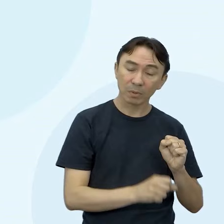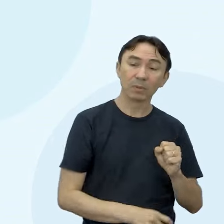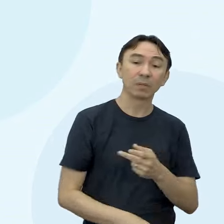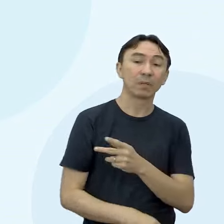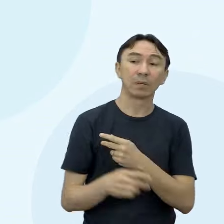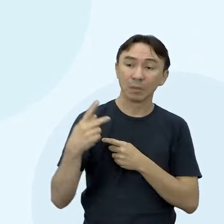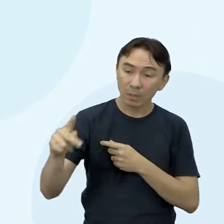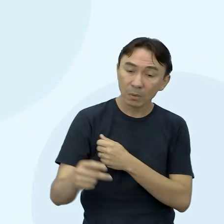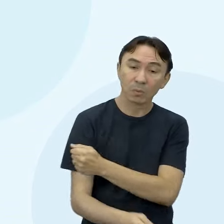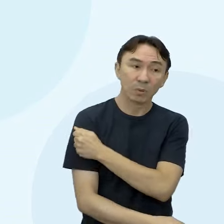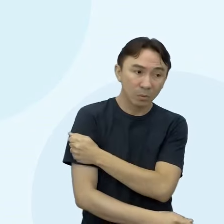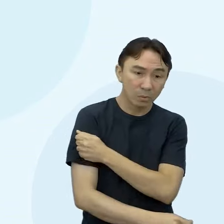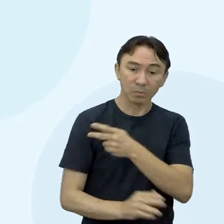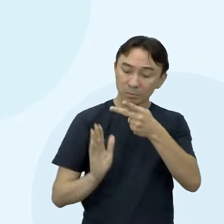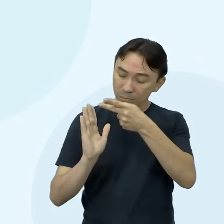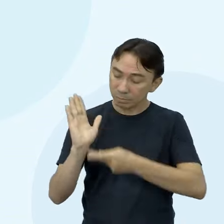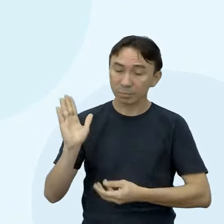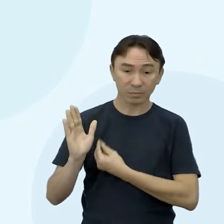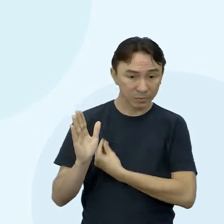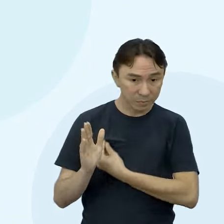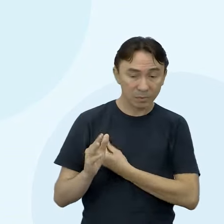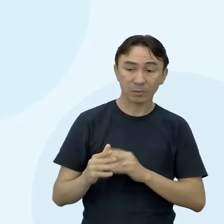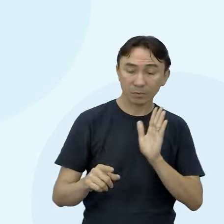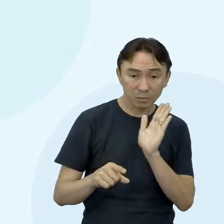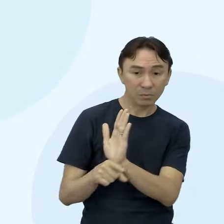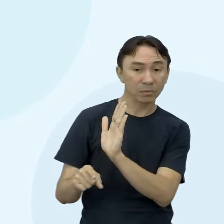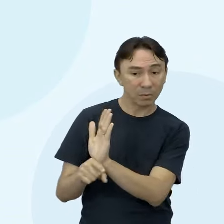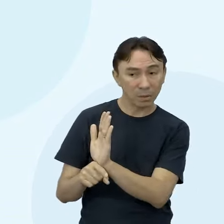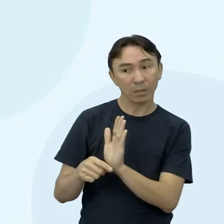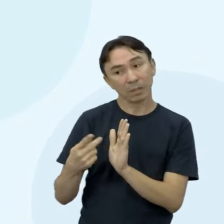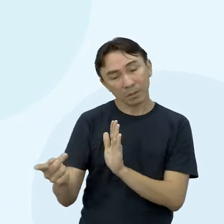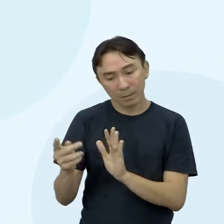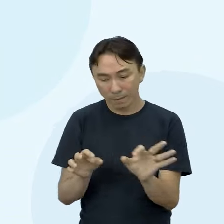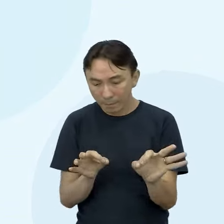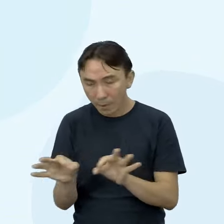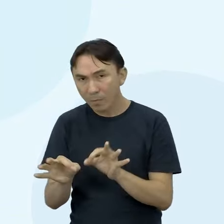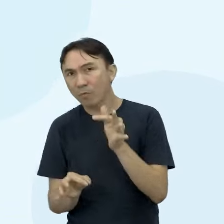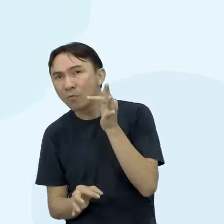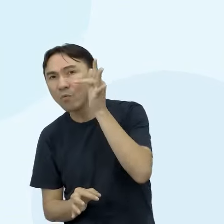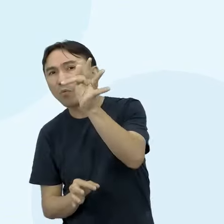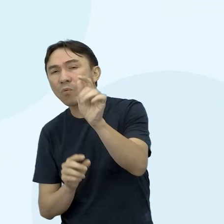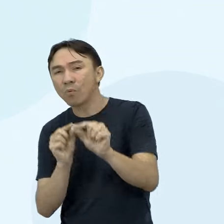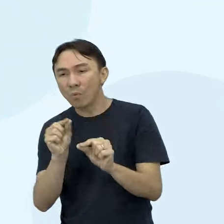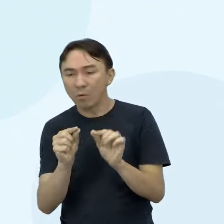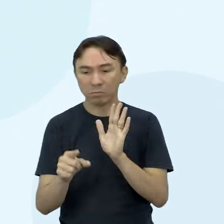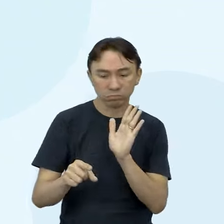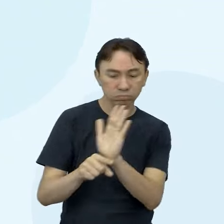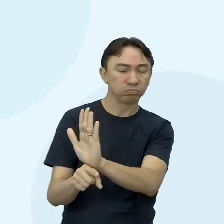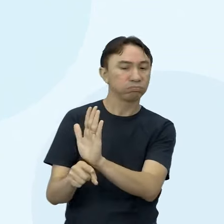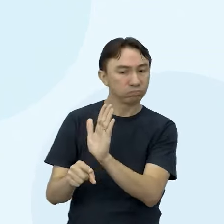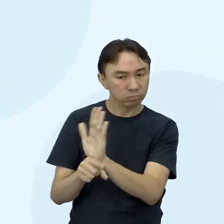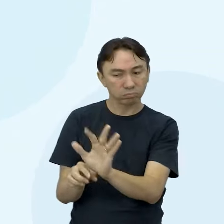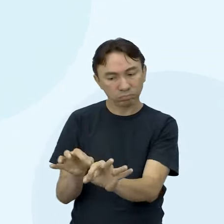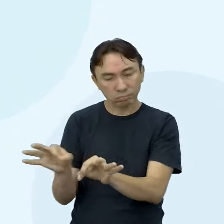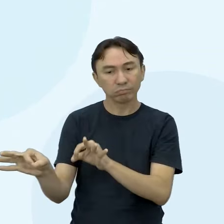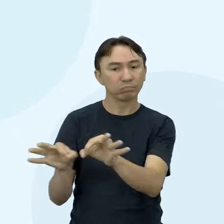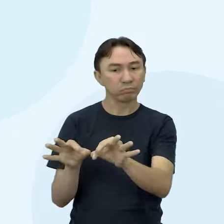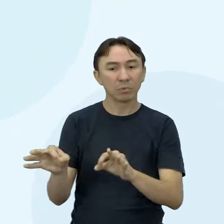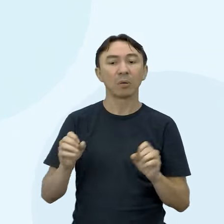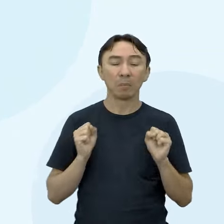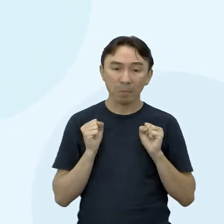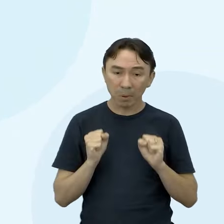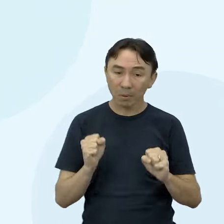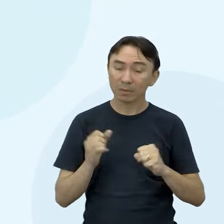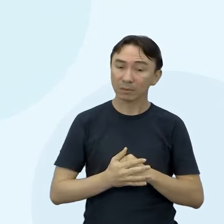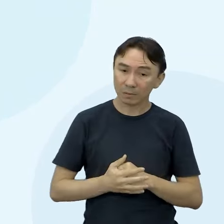criar oportunidades para que ele revisite seu planejamento para o futuro. Então, aqui, o que é